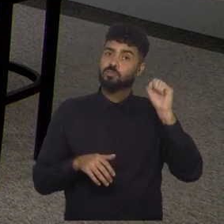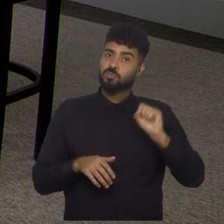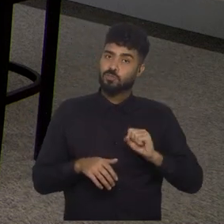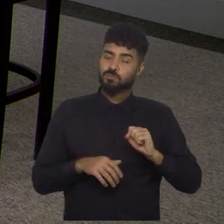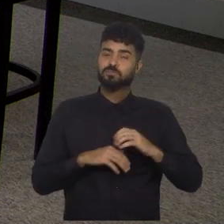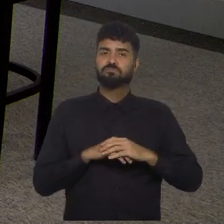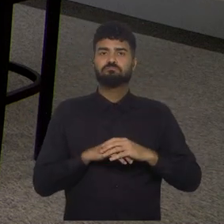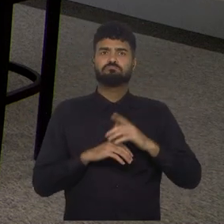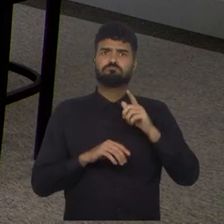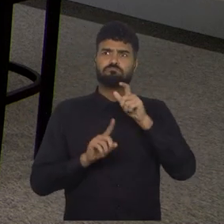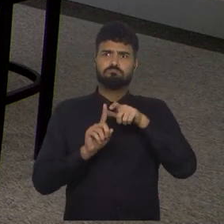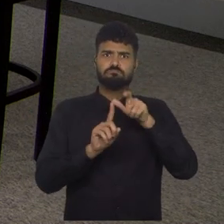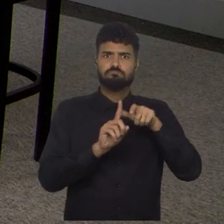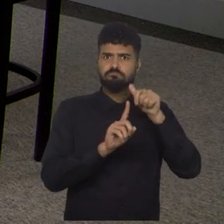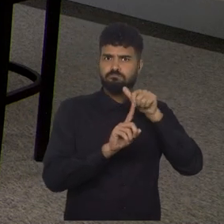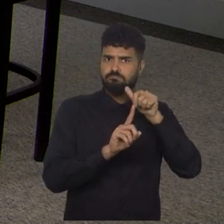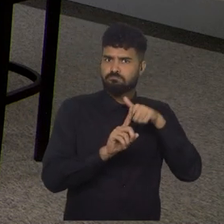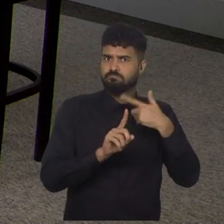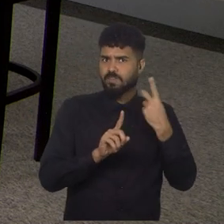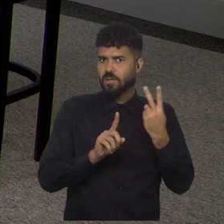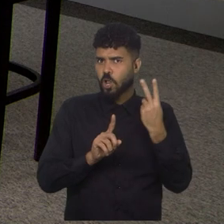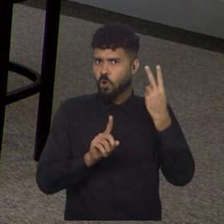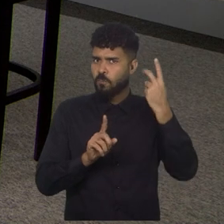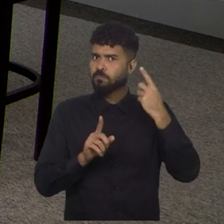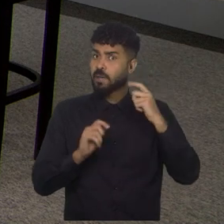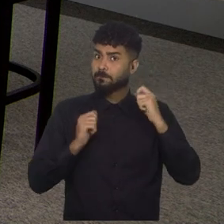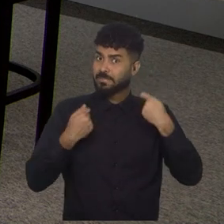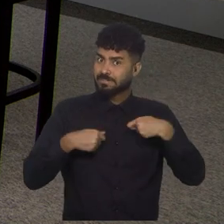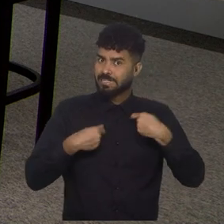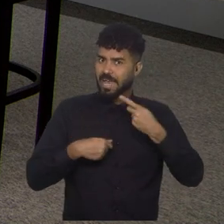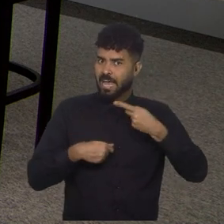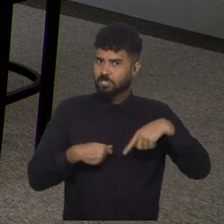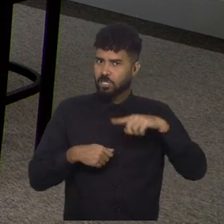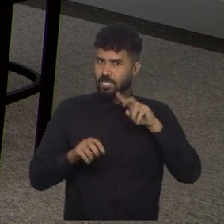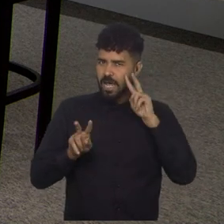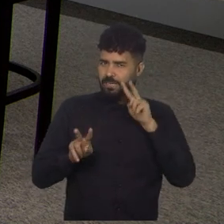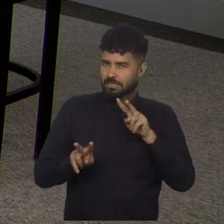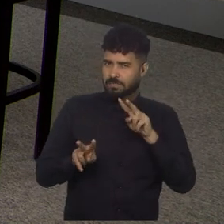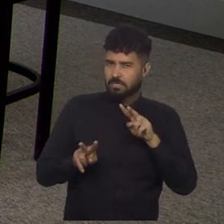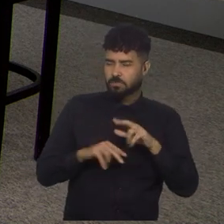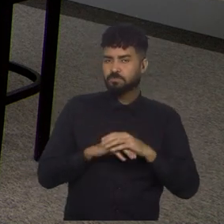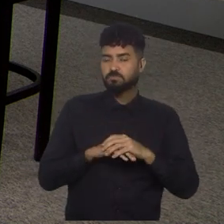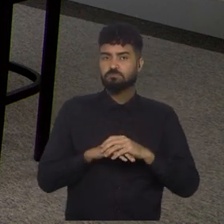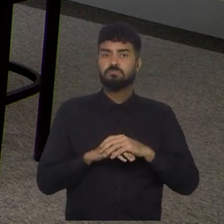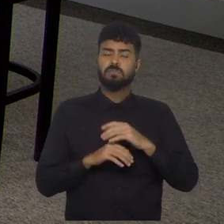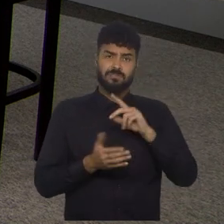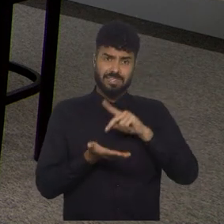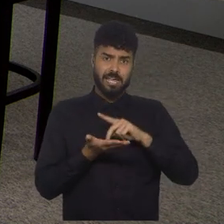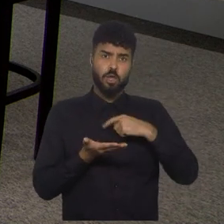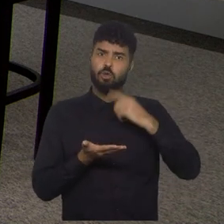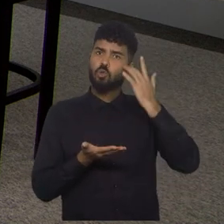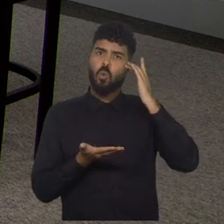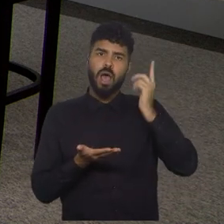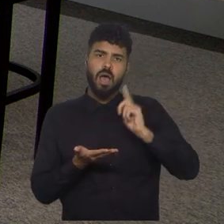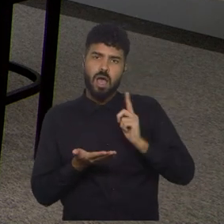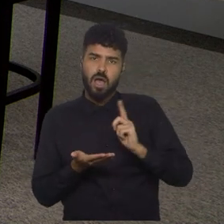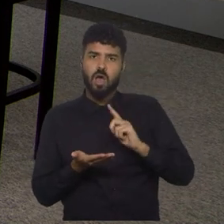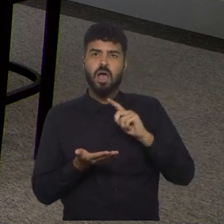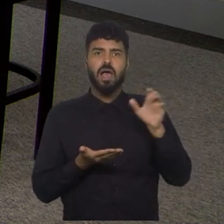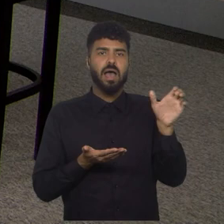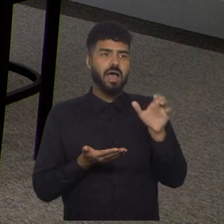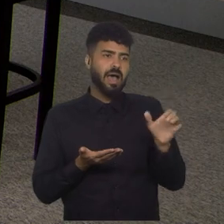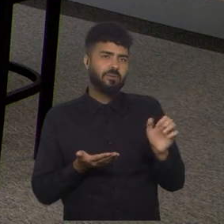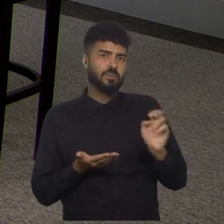são valores individuais dos quais a gente tem que prestar atenção. Não acho que a África do Sul esteja